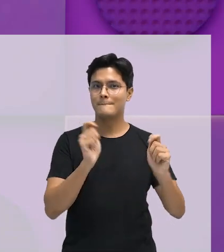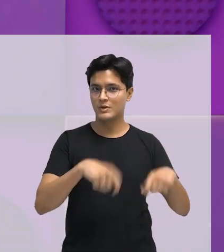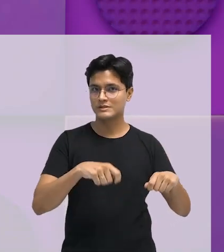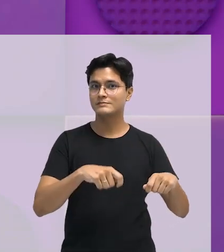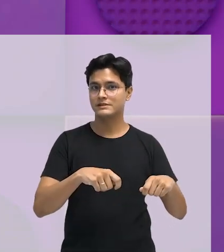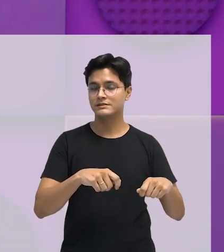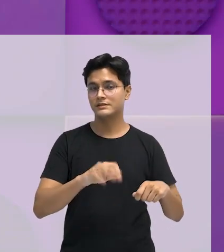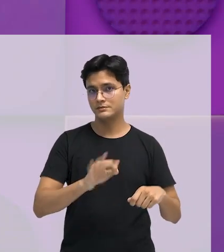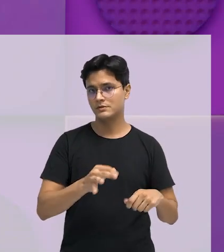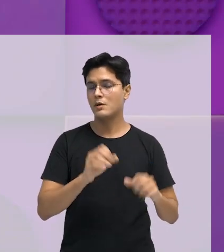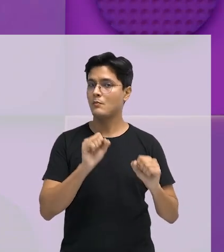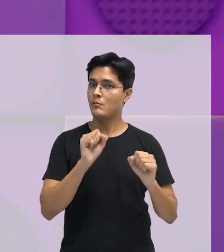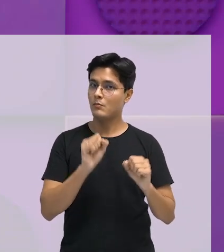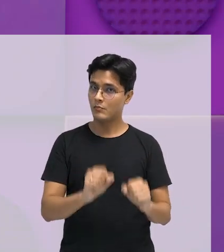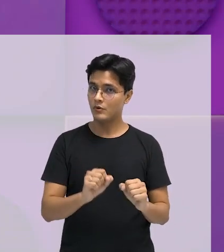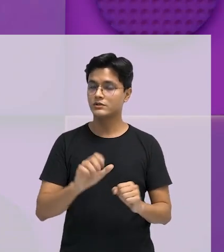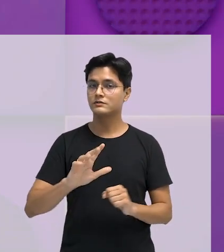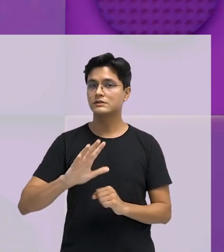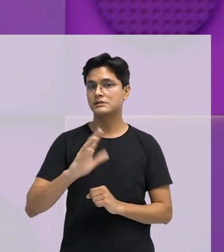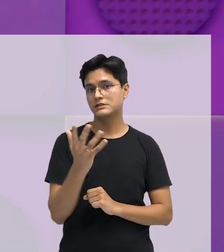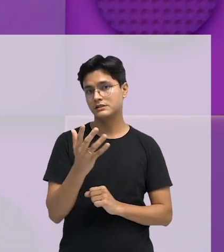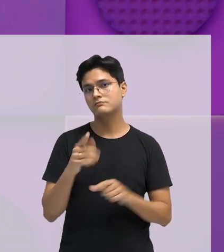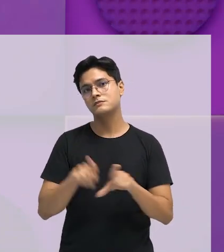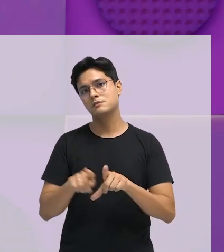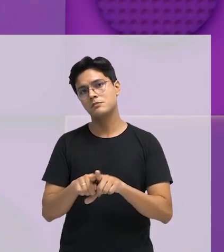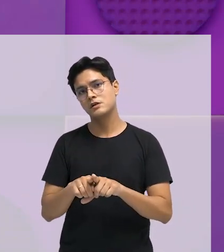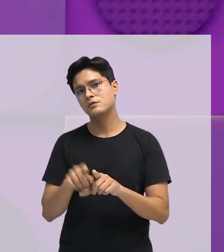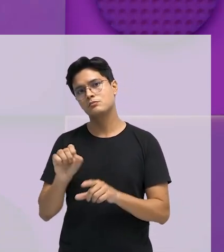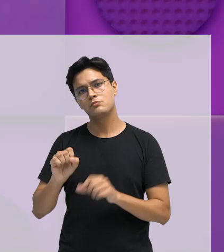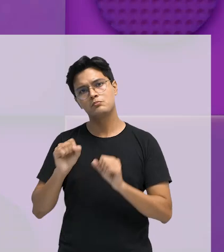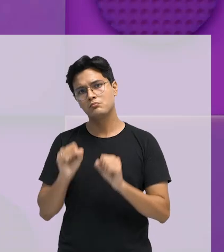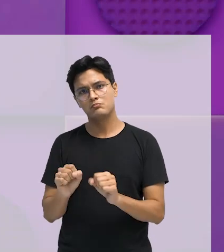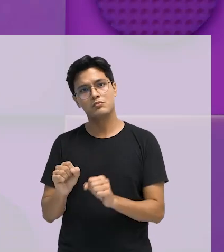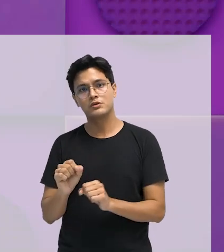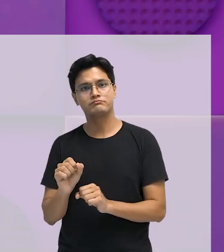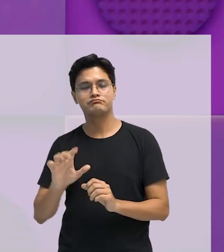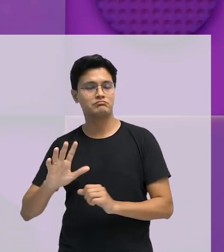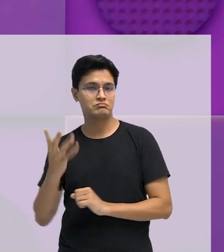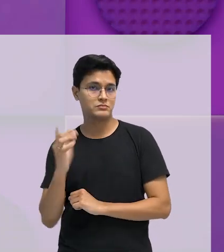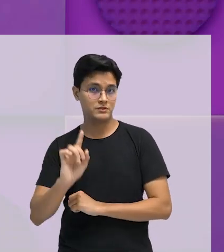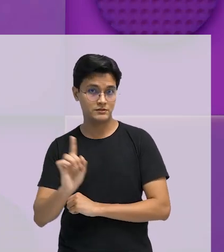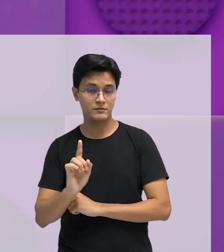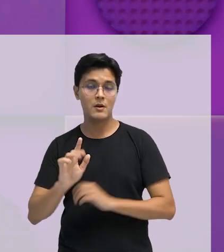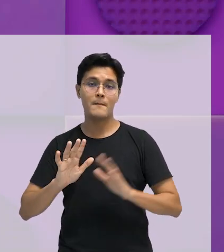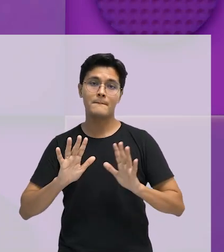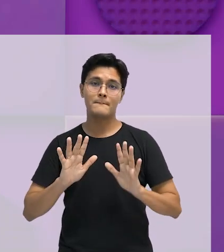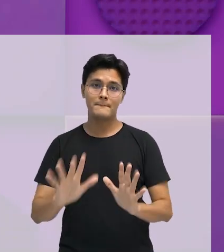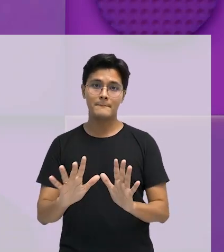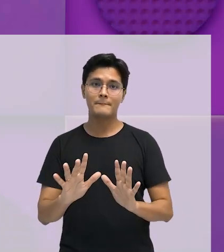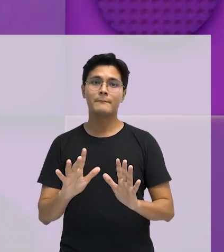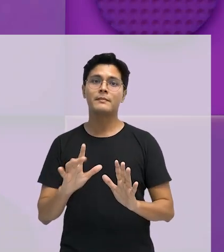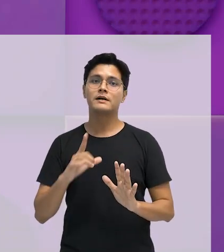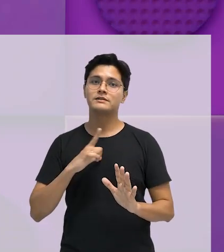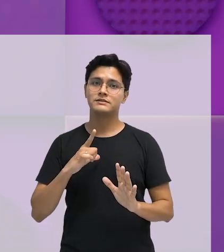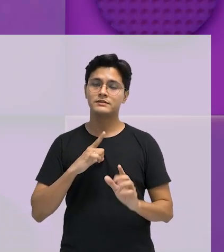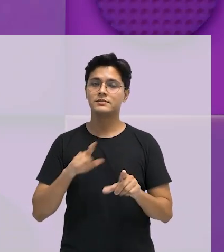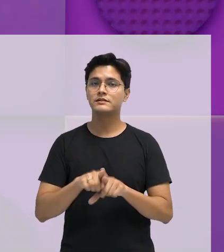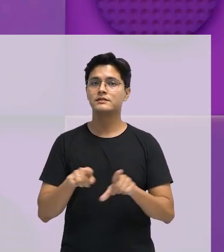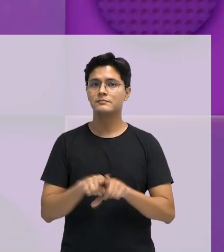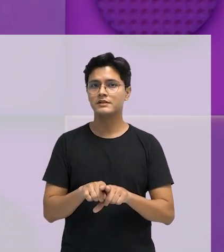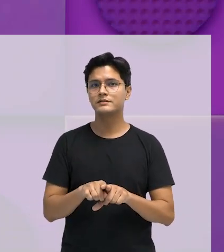tá? Pode acontecer, como pode não acontecer. E é claro, nós também temos aqueles